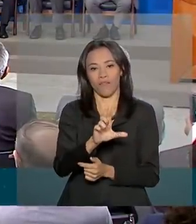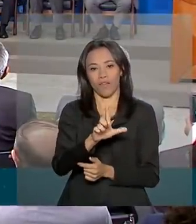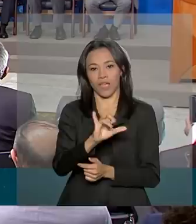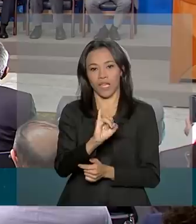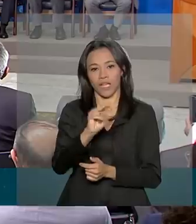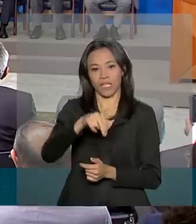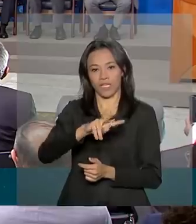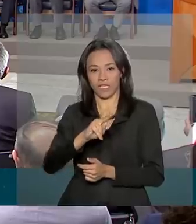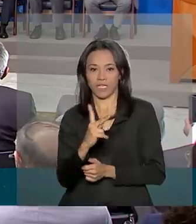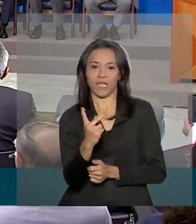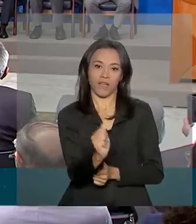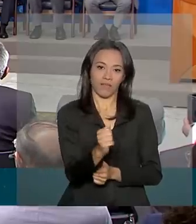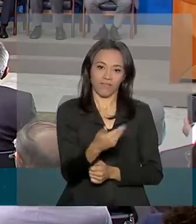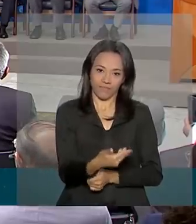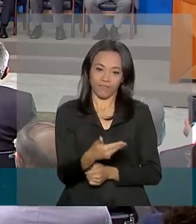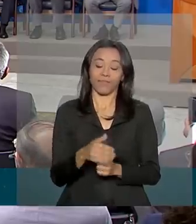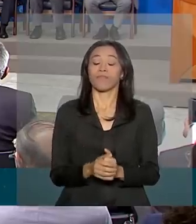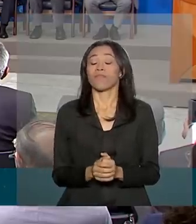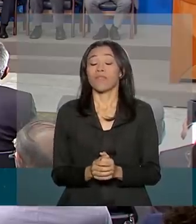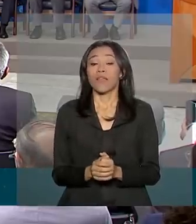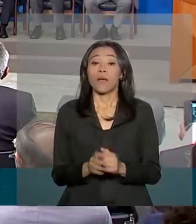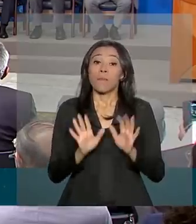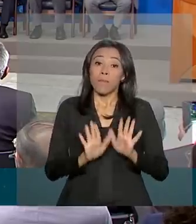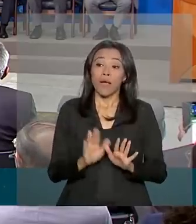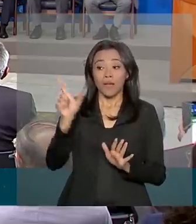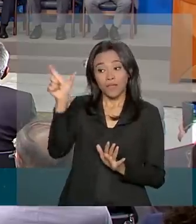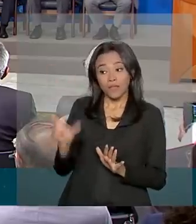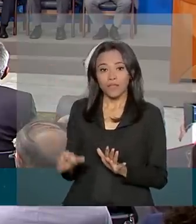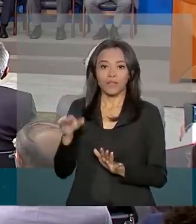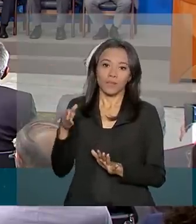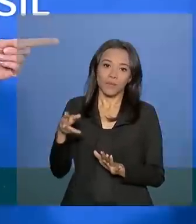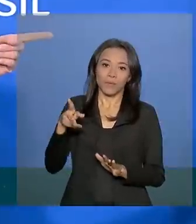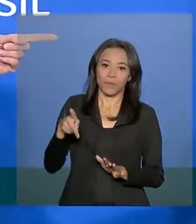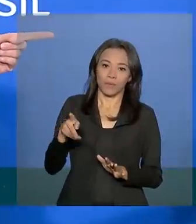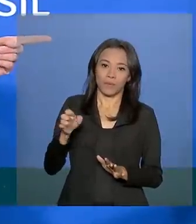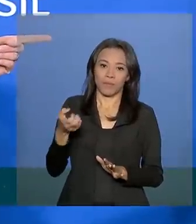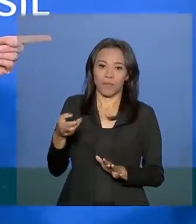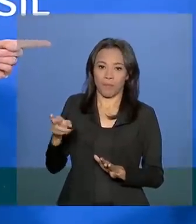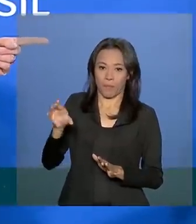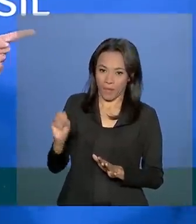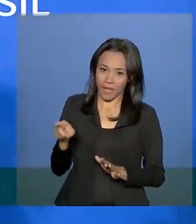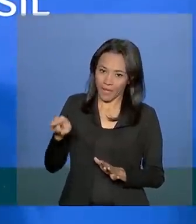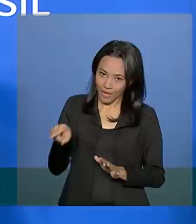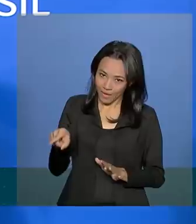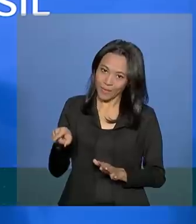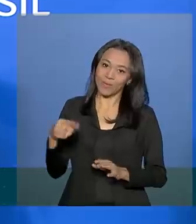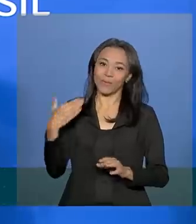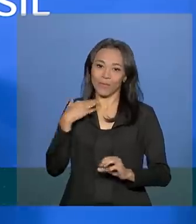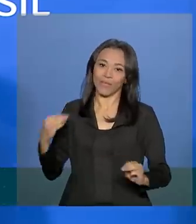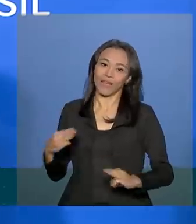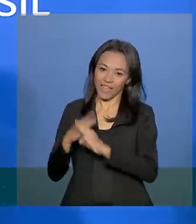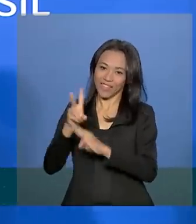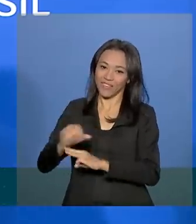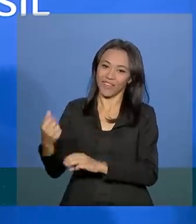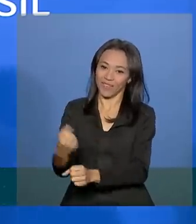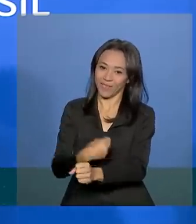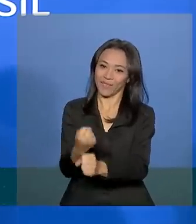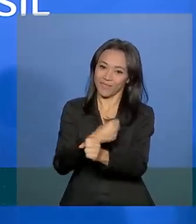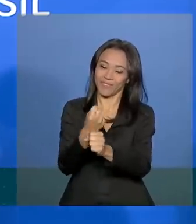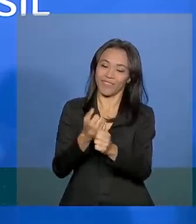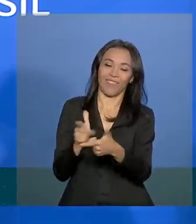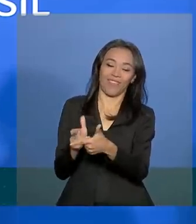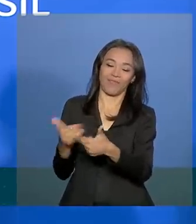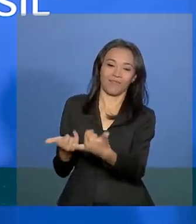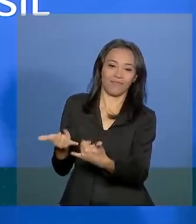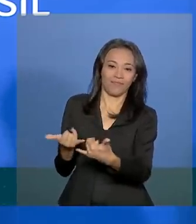mas o paulo mas o pedro de maré da caixa vai fazer o minha casa minha vida no congresso um dia também ter certeza disso